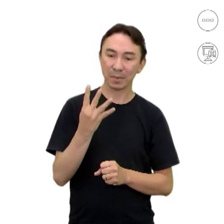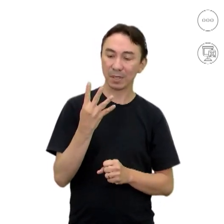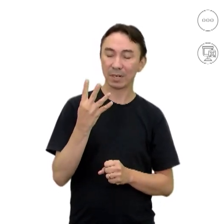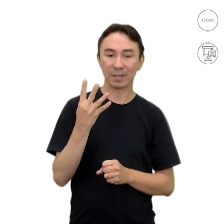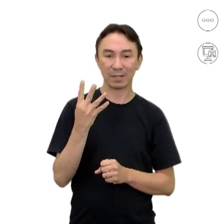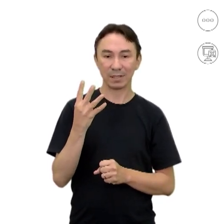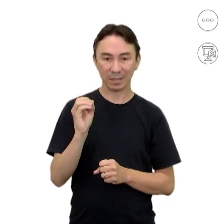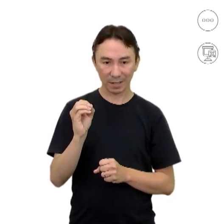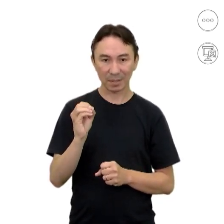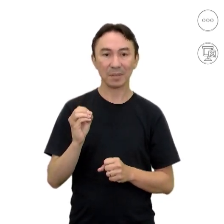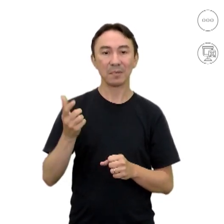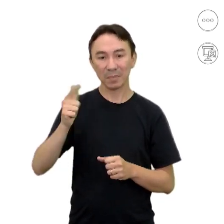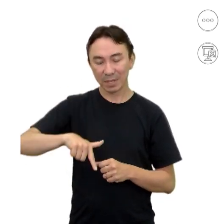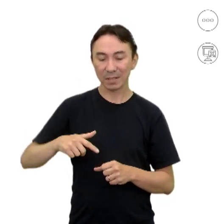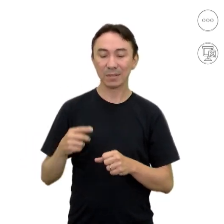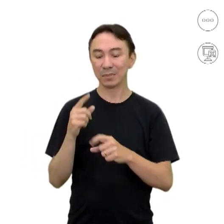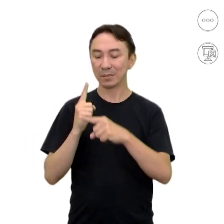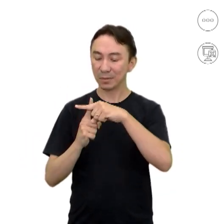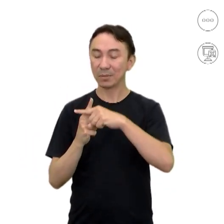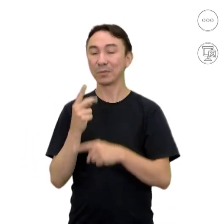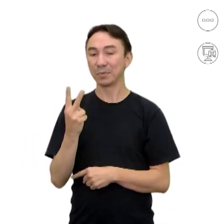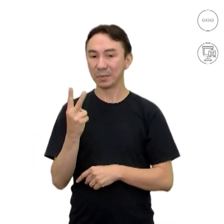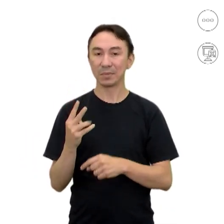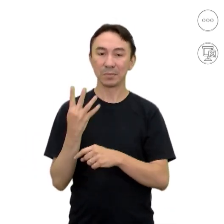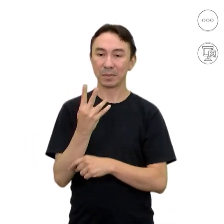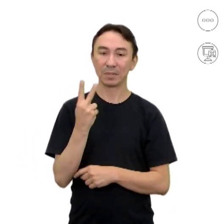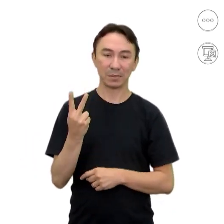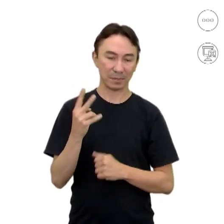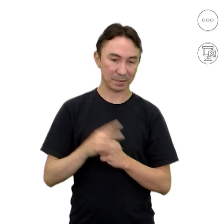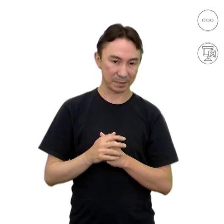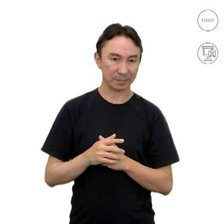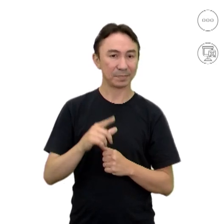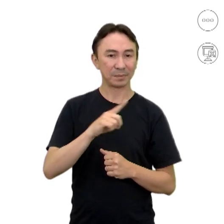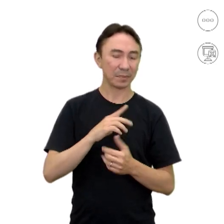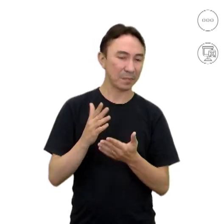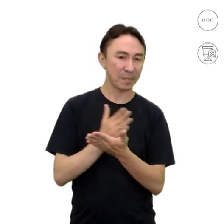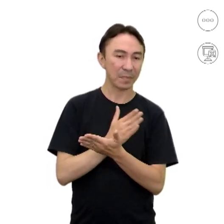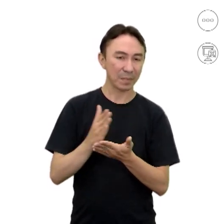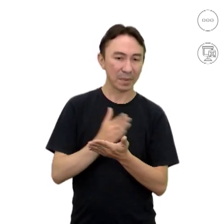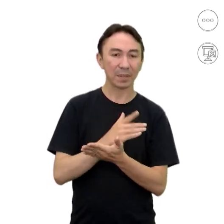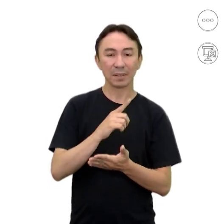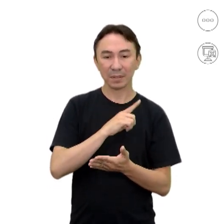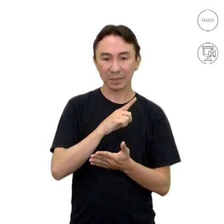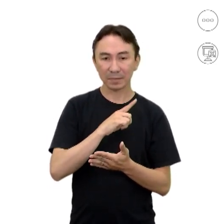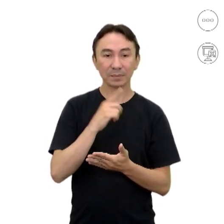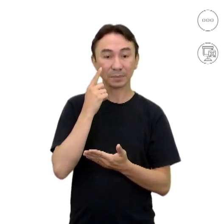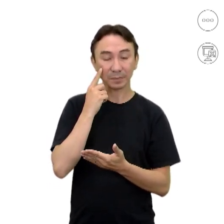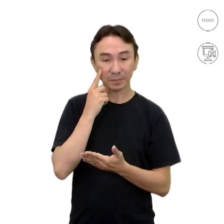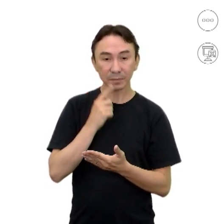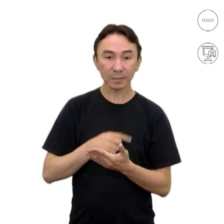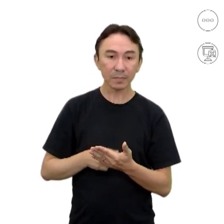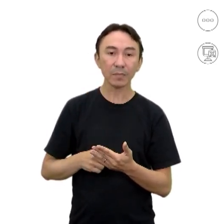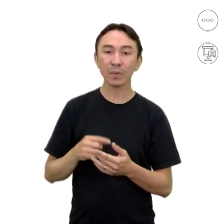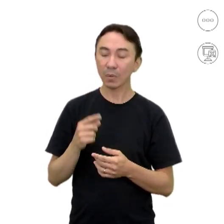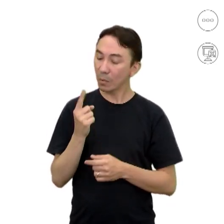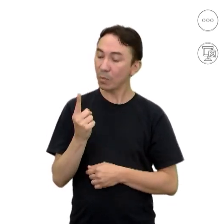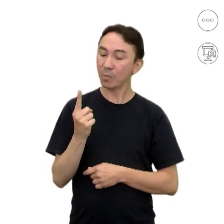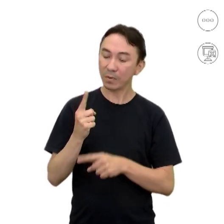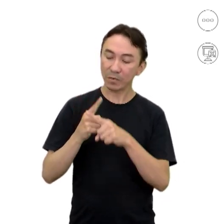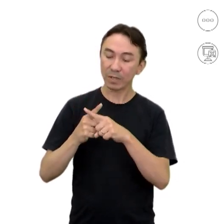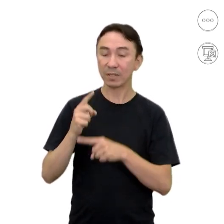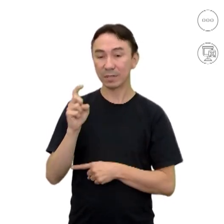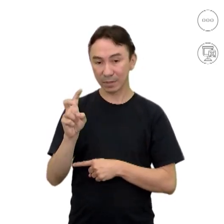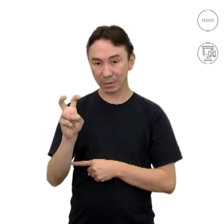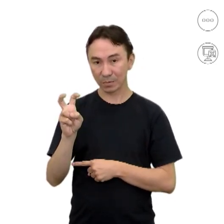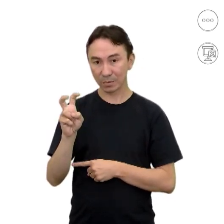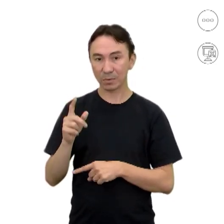já multiplicou a dezena, né? Tem gente que põe uma bolinha, põe um 0, tem gente que põe um mais. 1 vezes 5, 5, 1 vezes